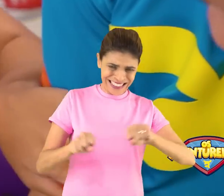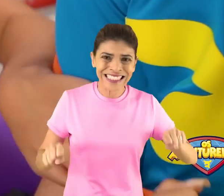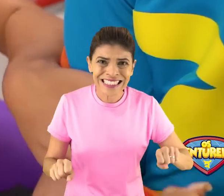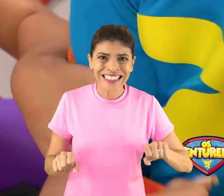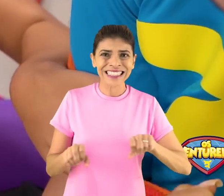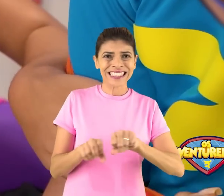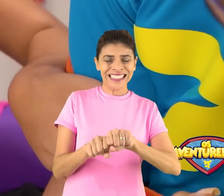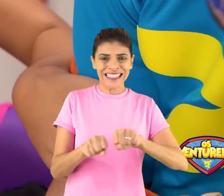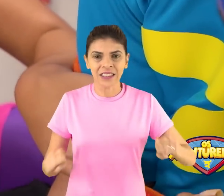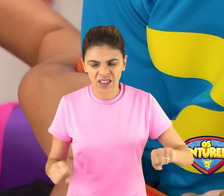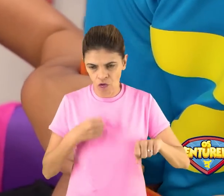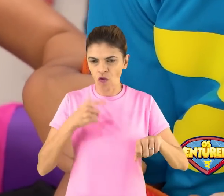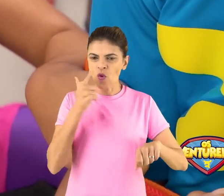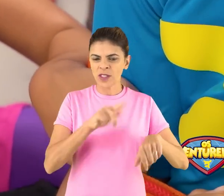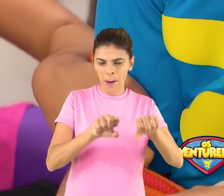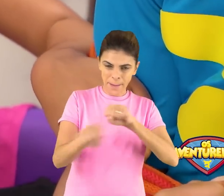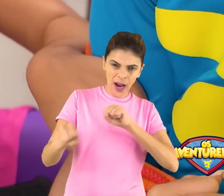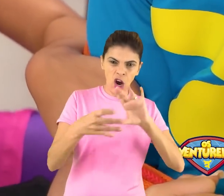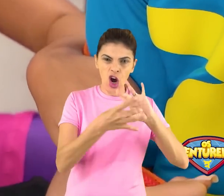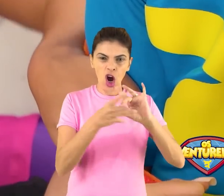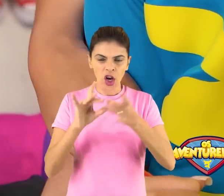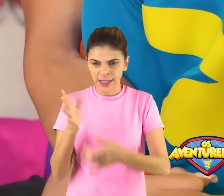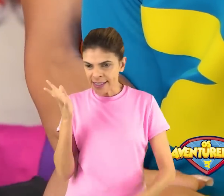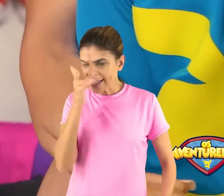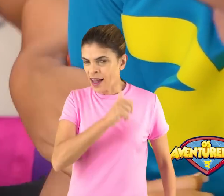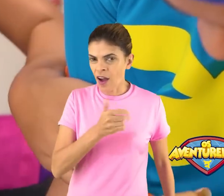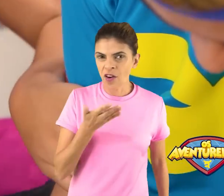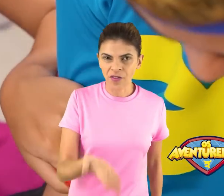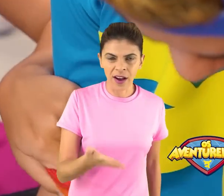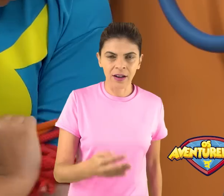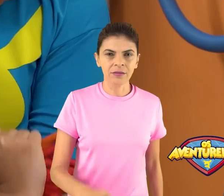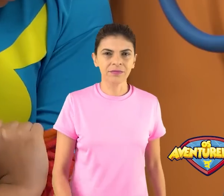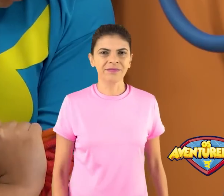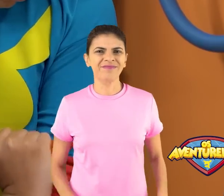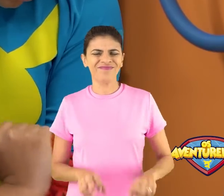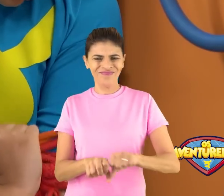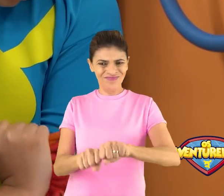Eu vou arrebentar essa corda, Lucas E salvar você E